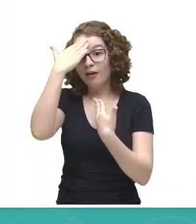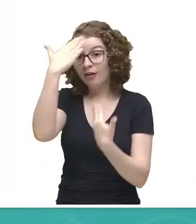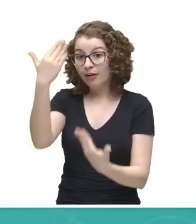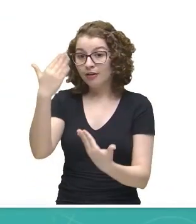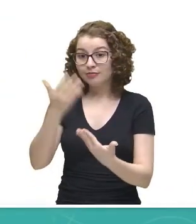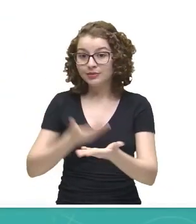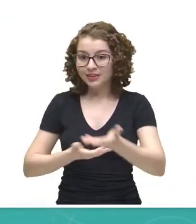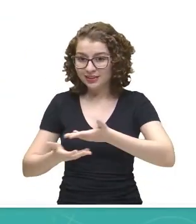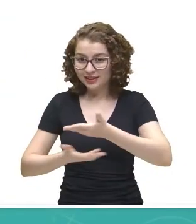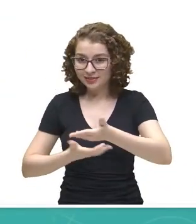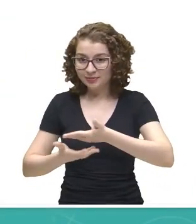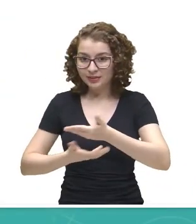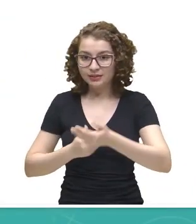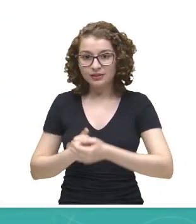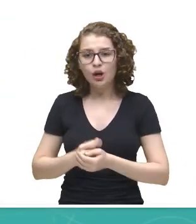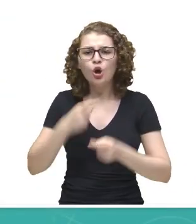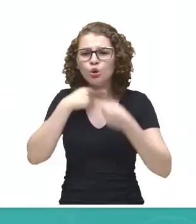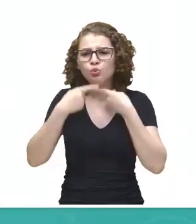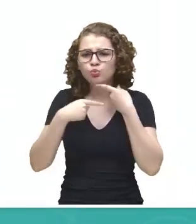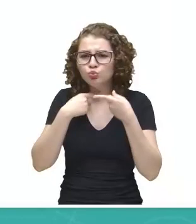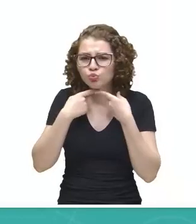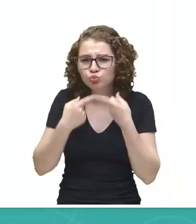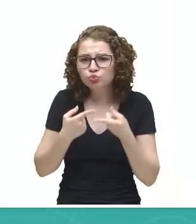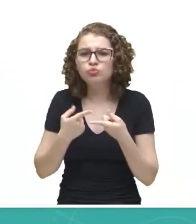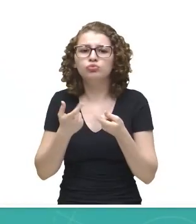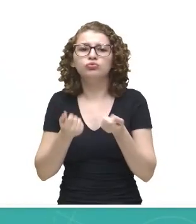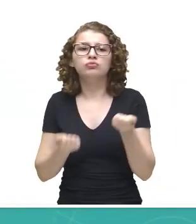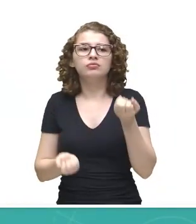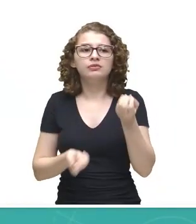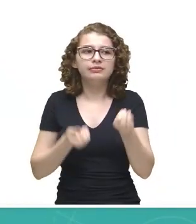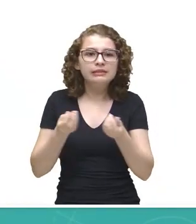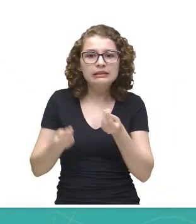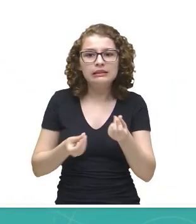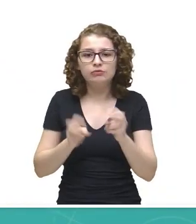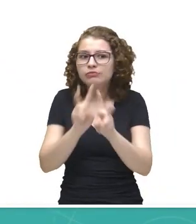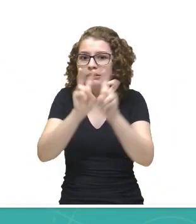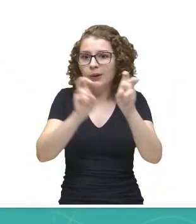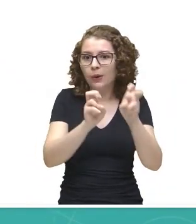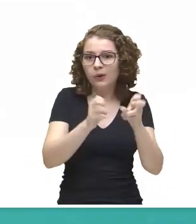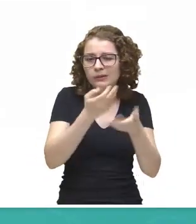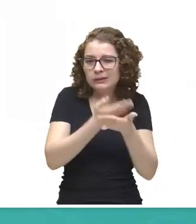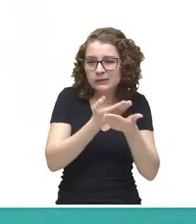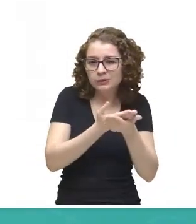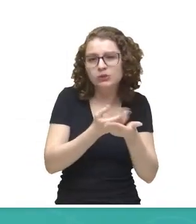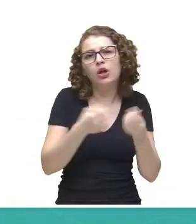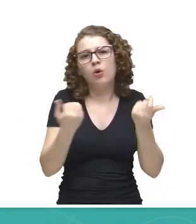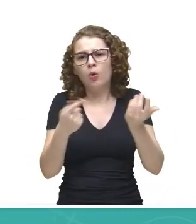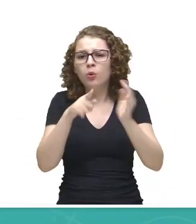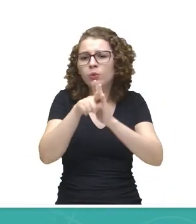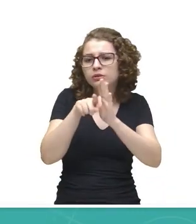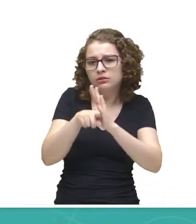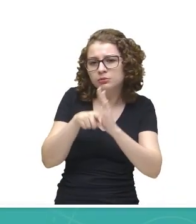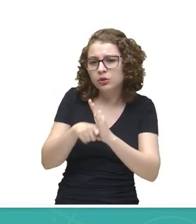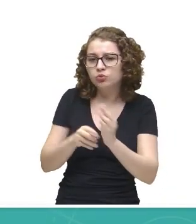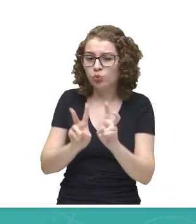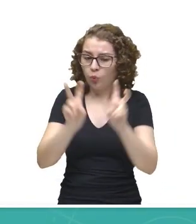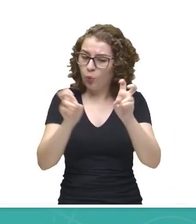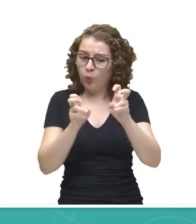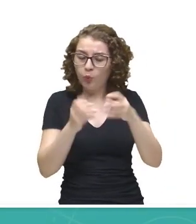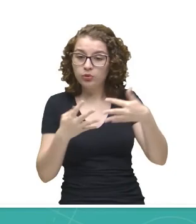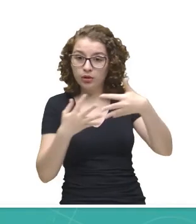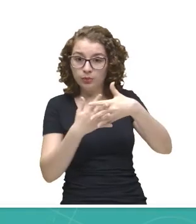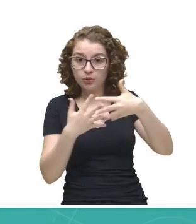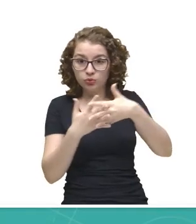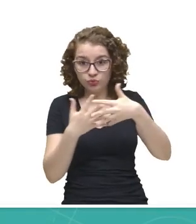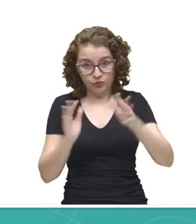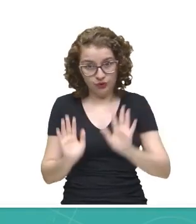vocês. Vamos aí tirar as dúvidas, né? Caso alguém tenha ficado com dúvidas em relação às questões aí sobre o tecido conjuntivo.